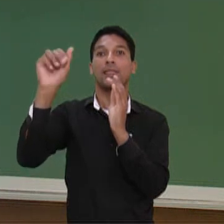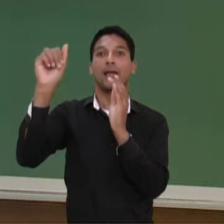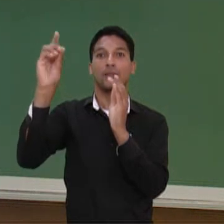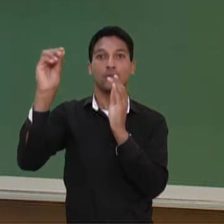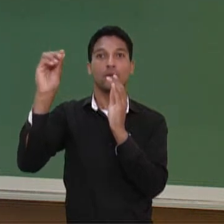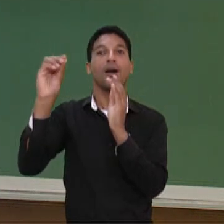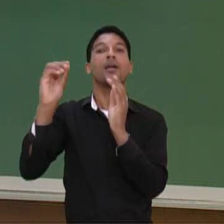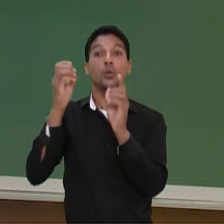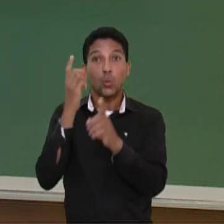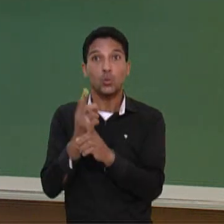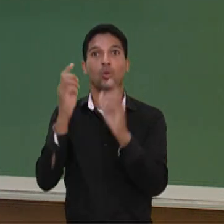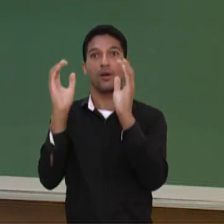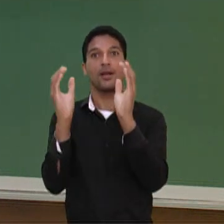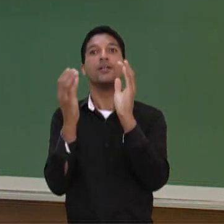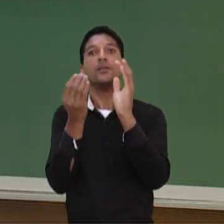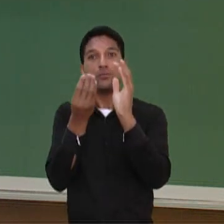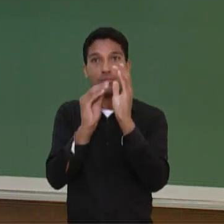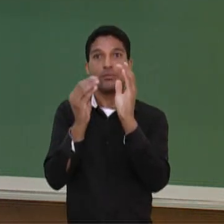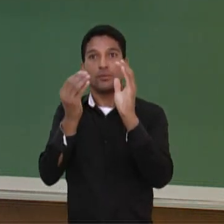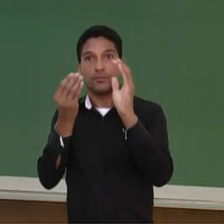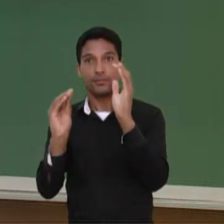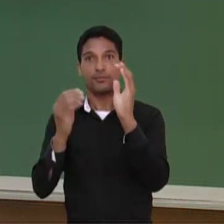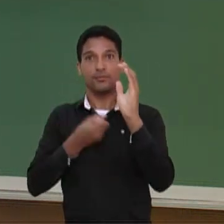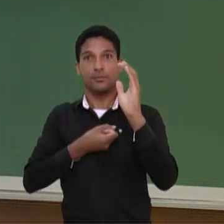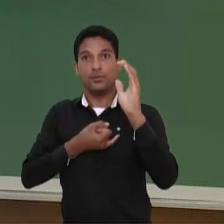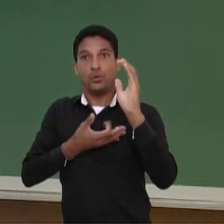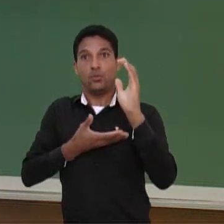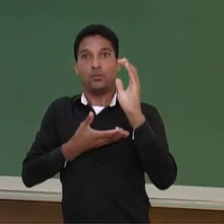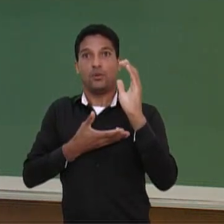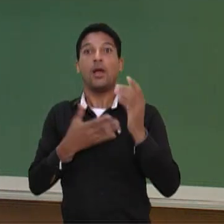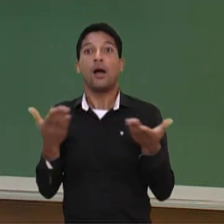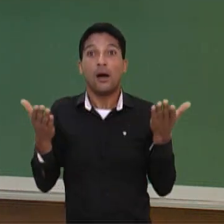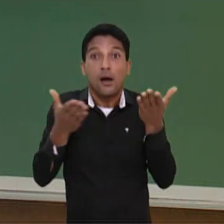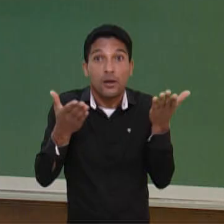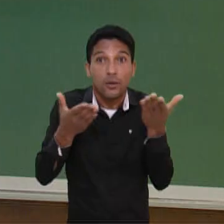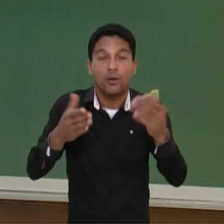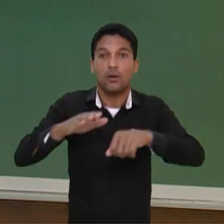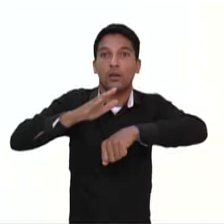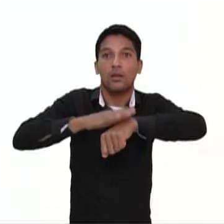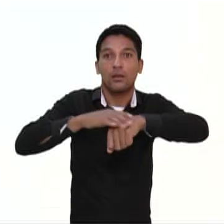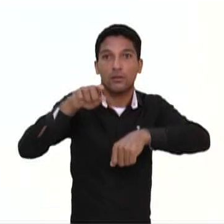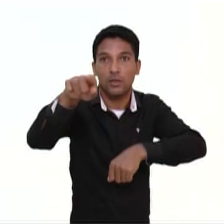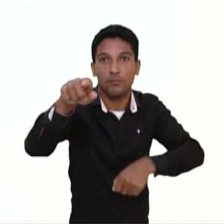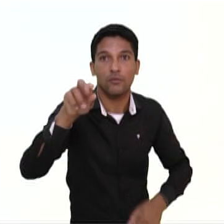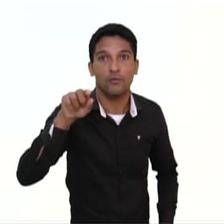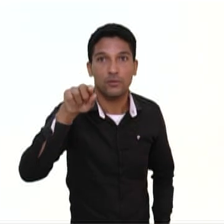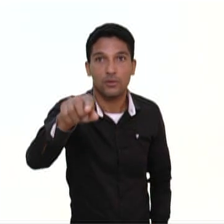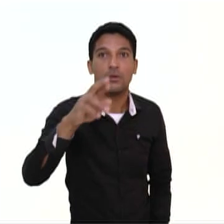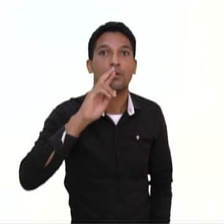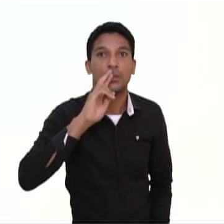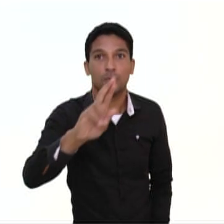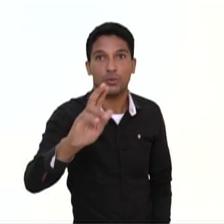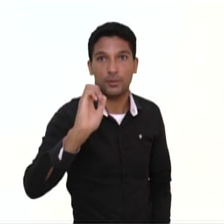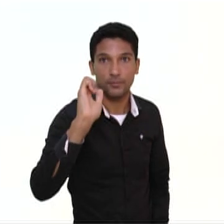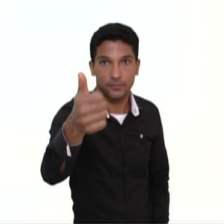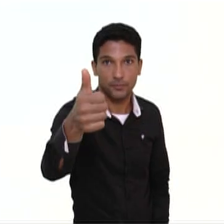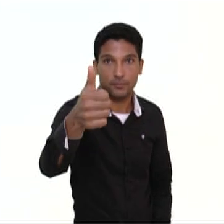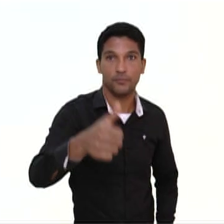para vocês, né? E nós já voltamos com o restante do preenchimento da tabela, ok?